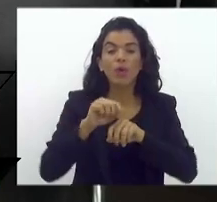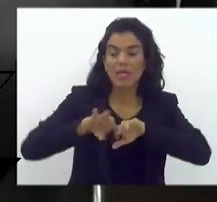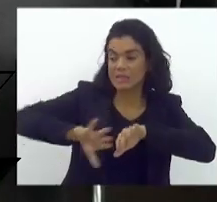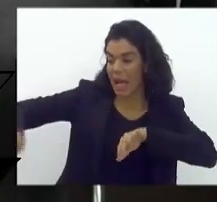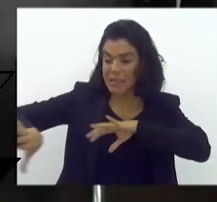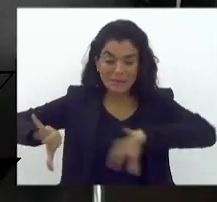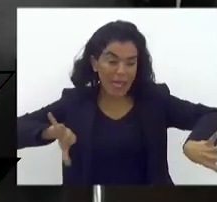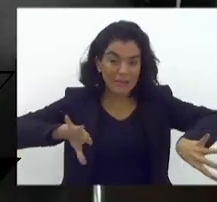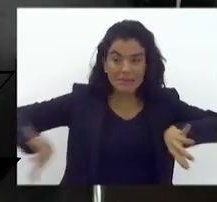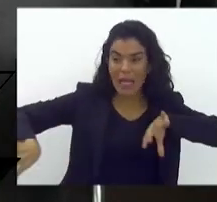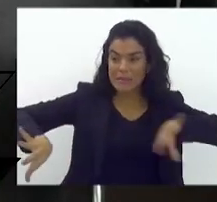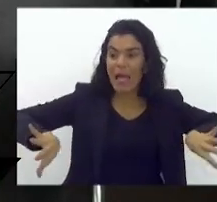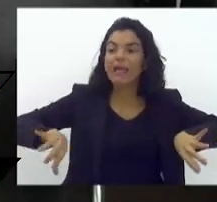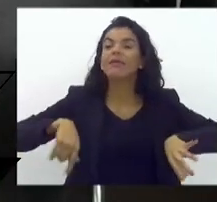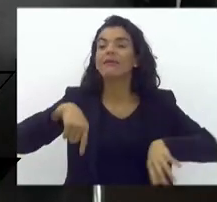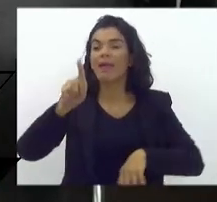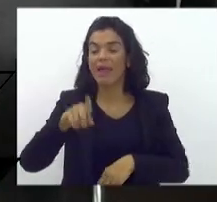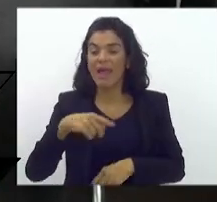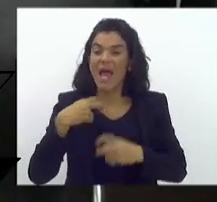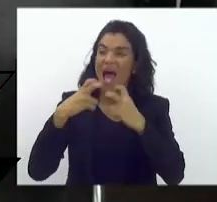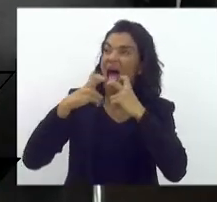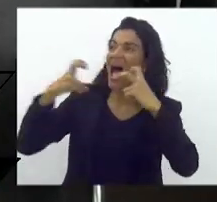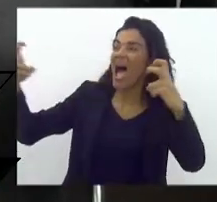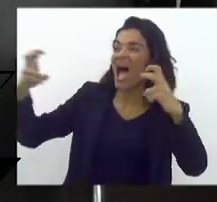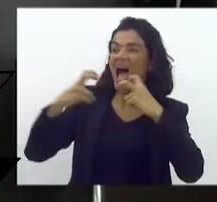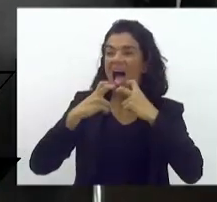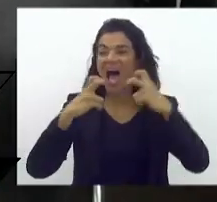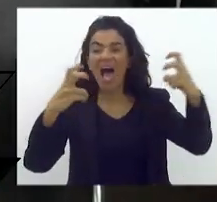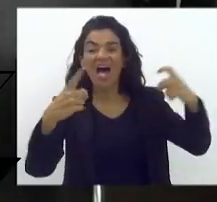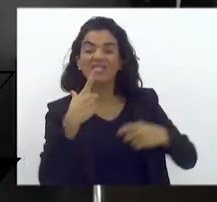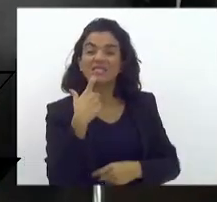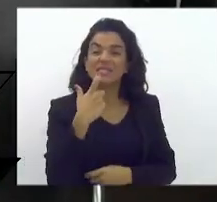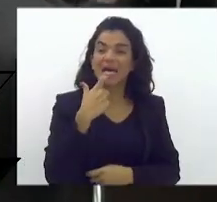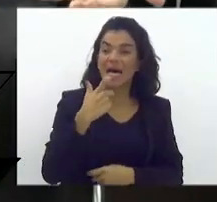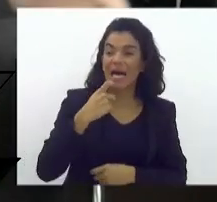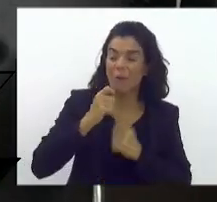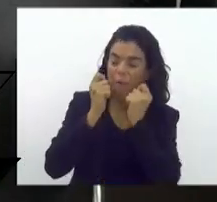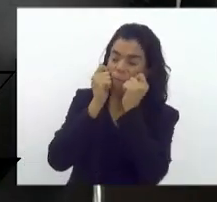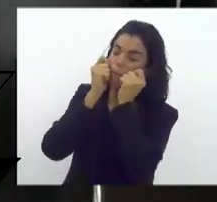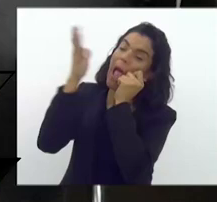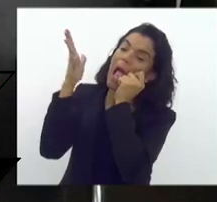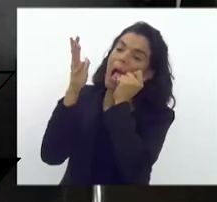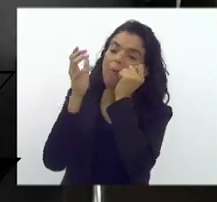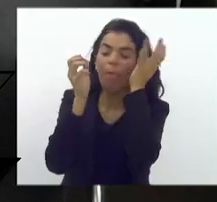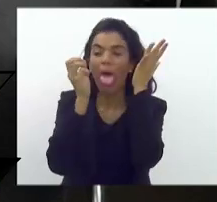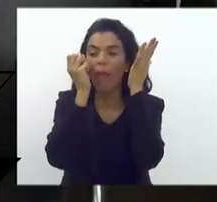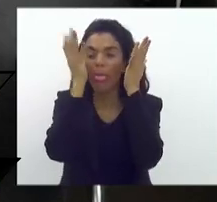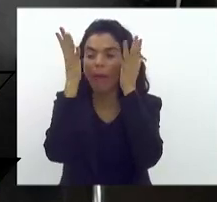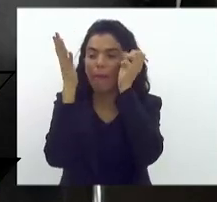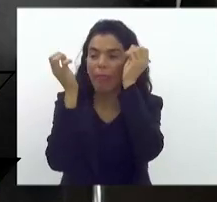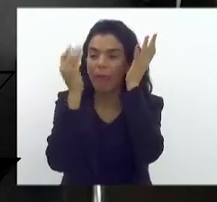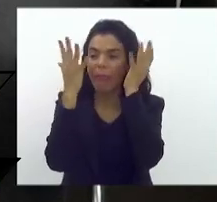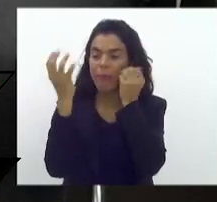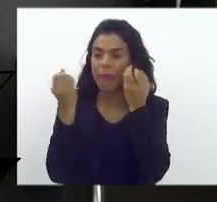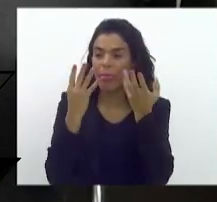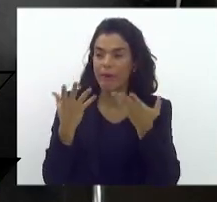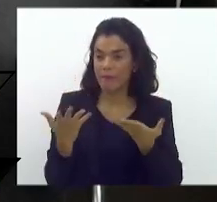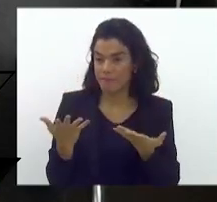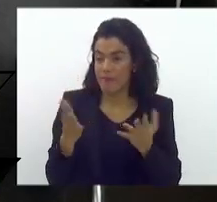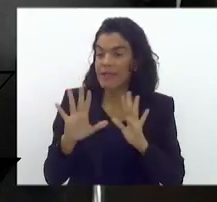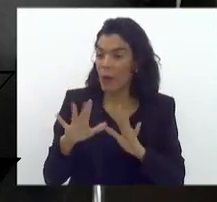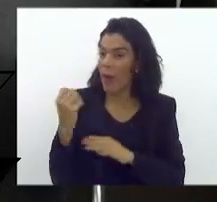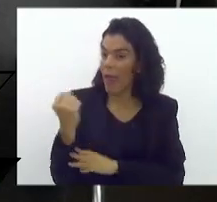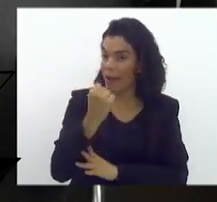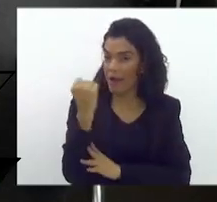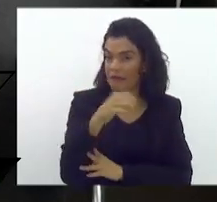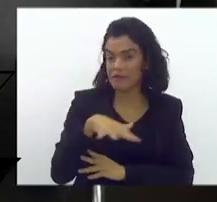briga, o aluno, ao invés de separar, grita, né? Queremos sangue! Quem nunca viu isso no ambiente escolar, né? Então, é muito